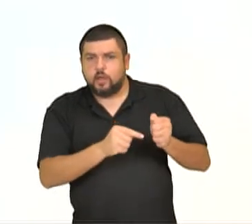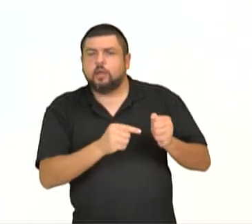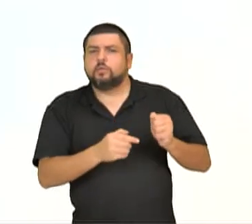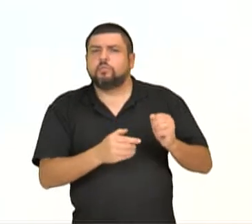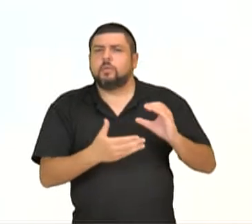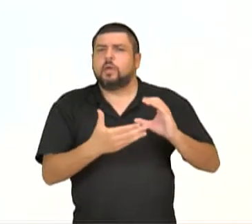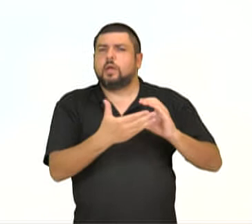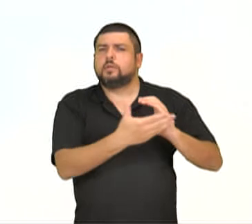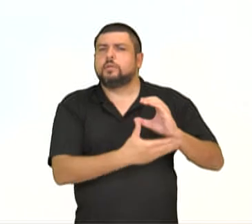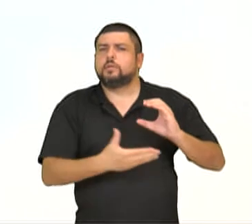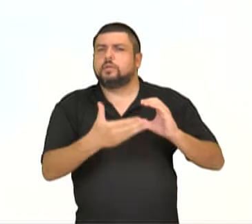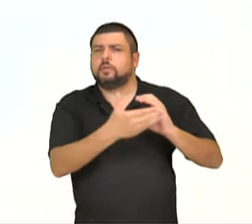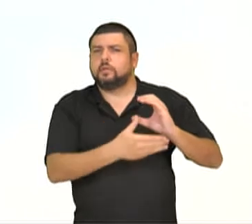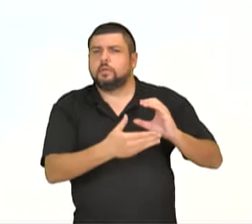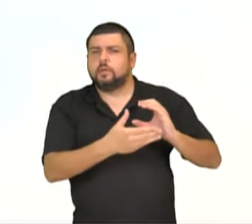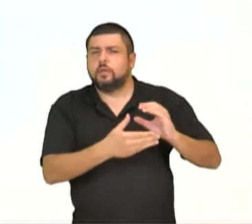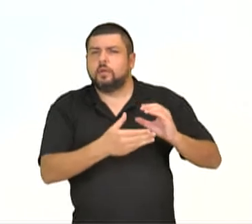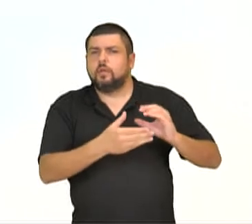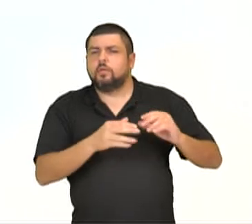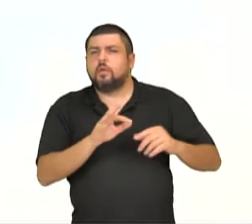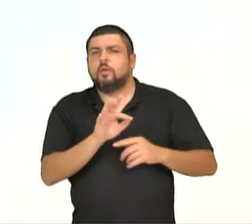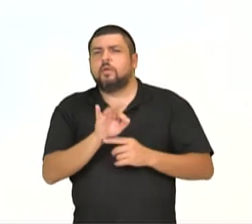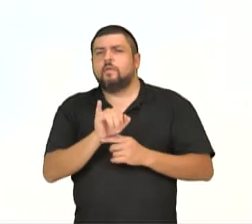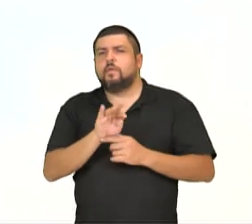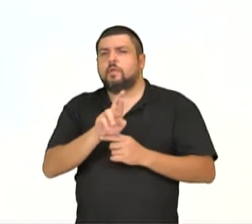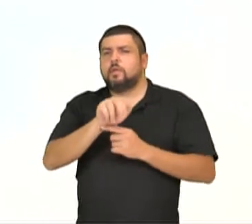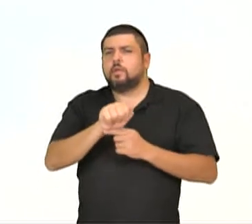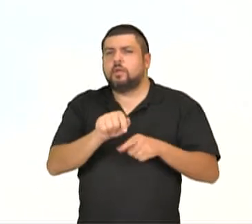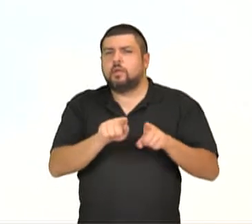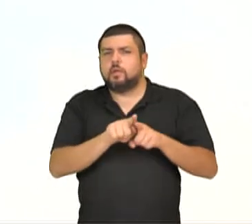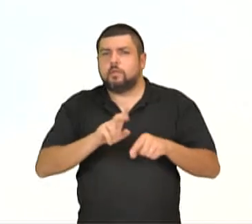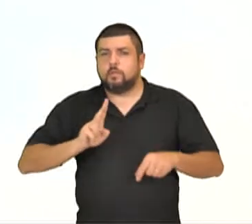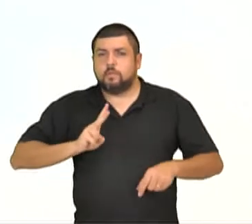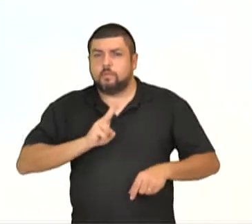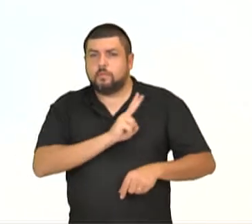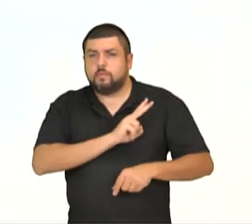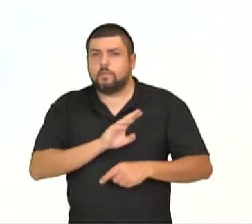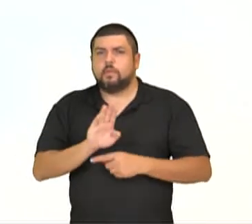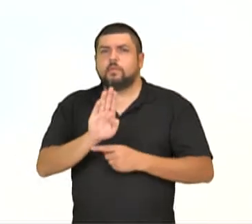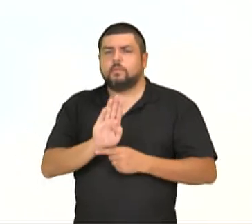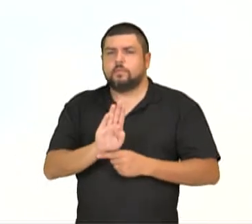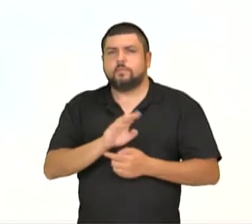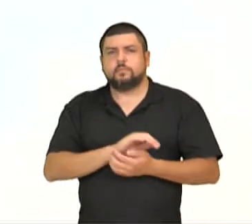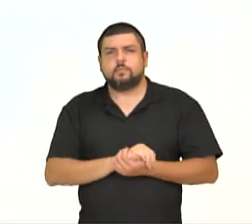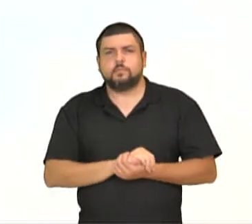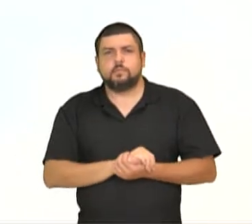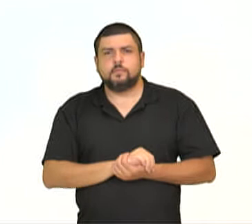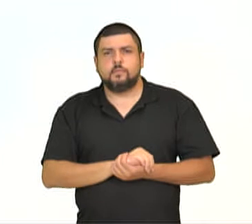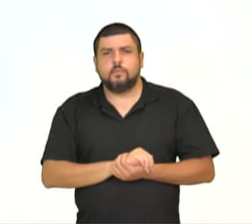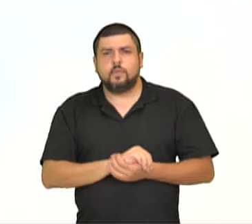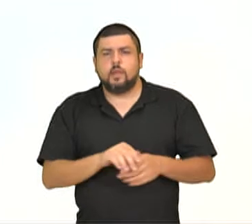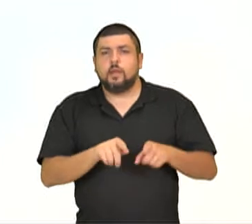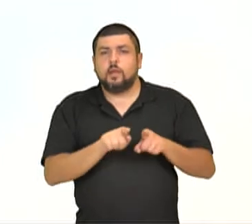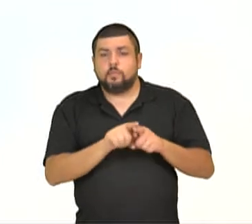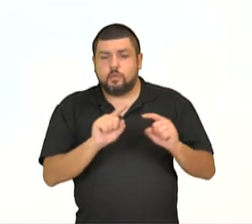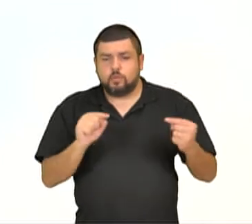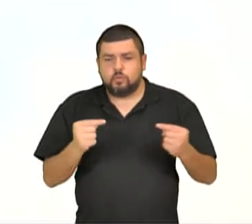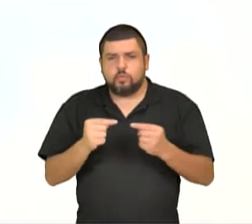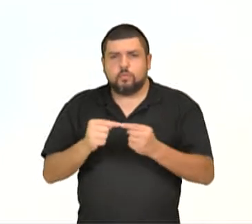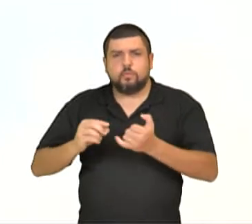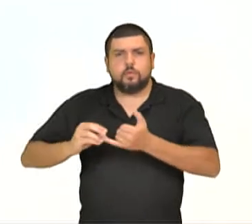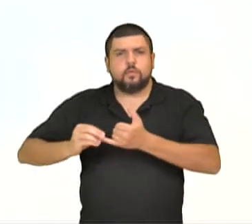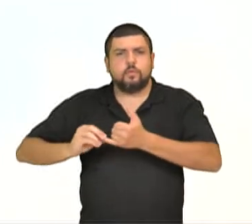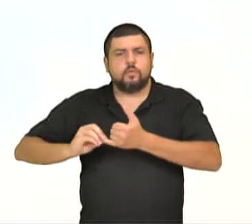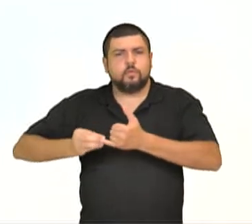carboidratos, fibras, vitaminas, principalmente do complexo B e minerais também. Combinado ao feijão, eles